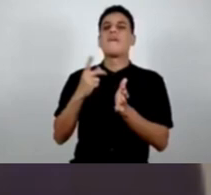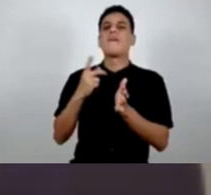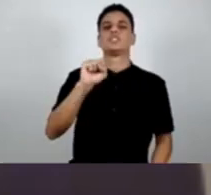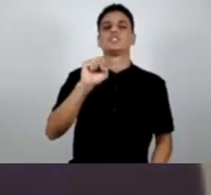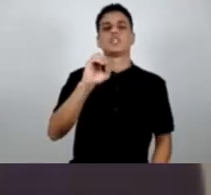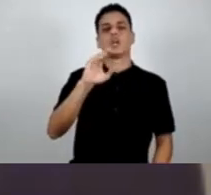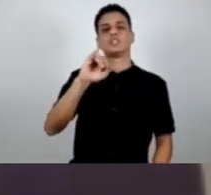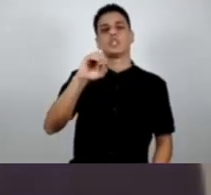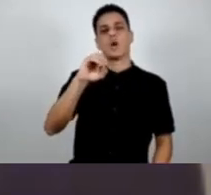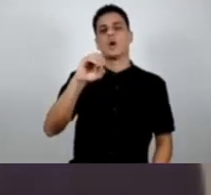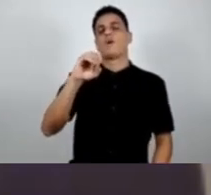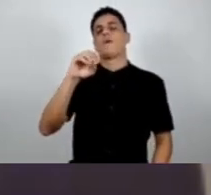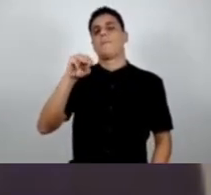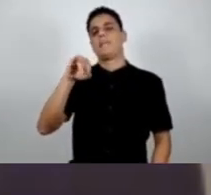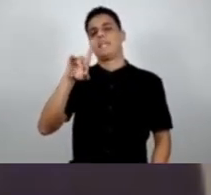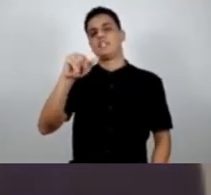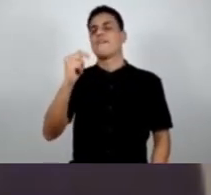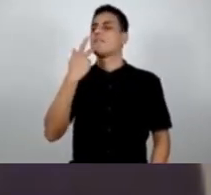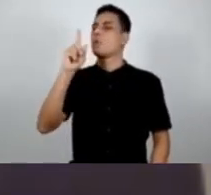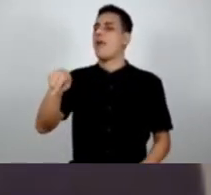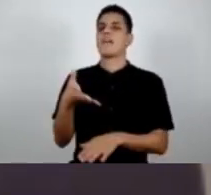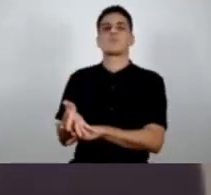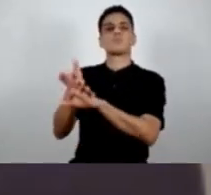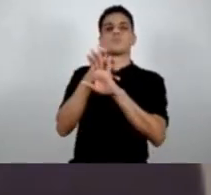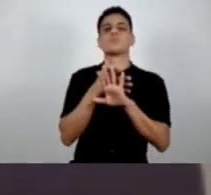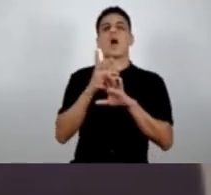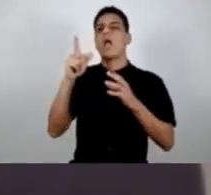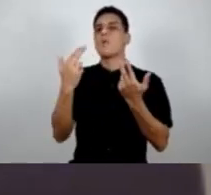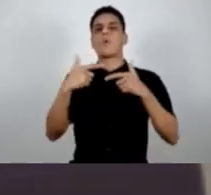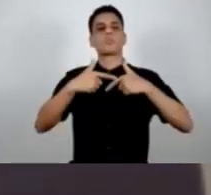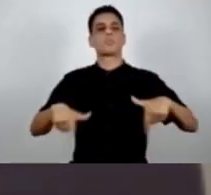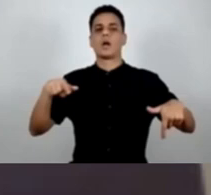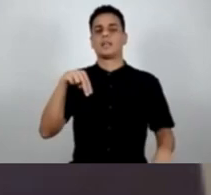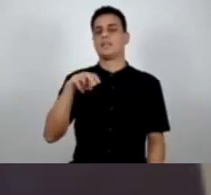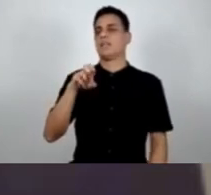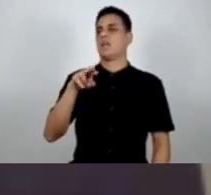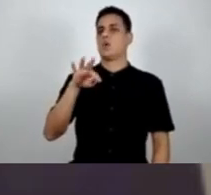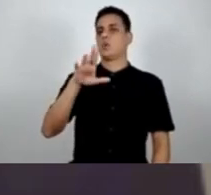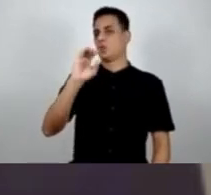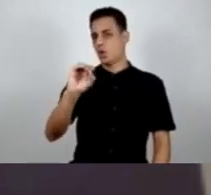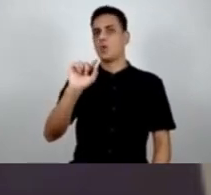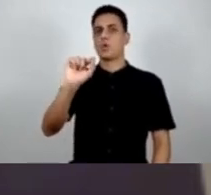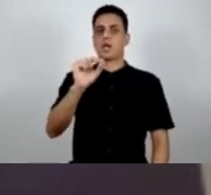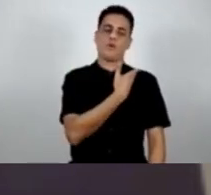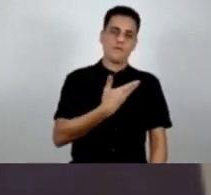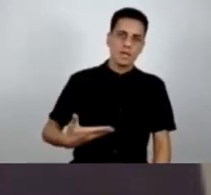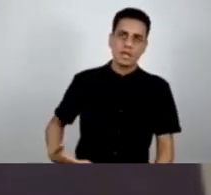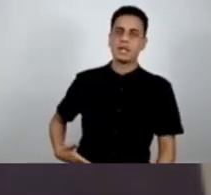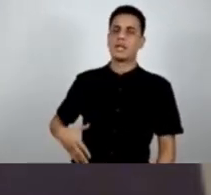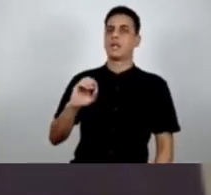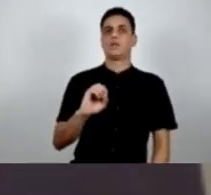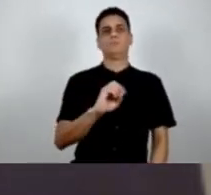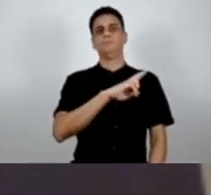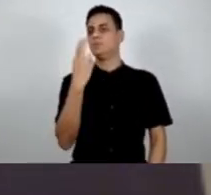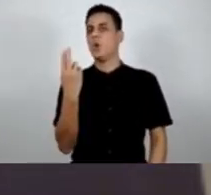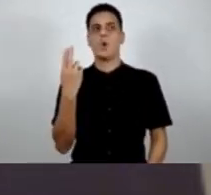veículo, um espaço vazio, neutral, onde outros atores, o governo, os espectros de marca país,